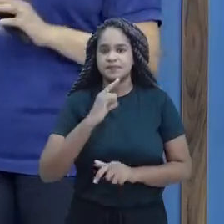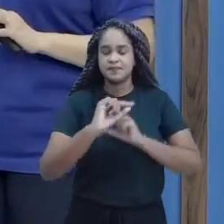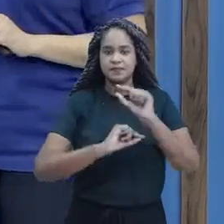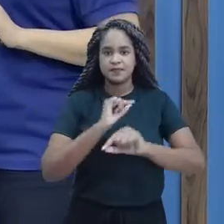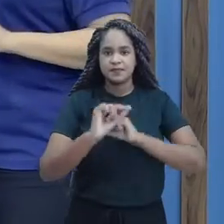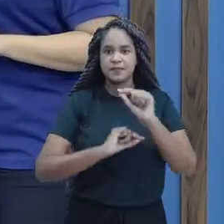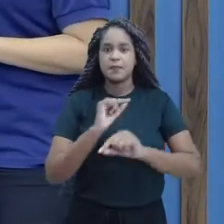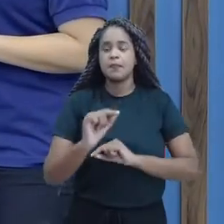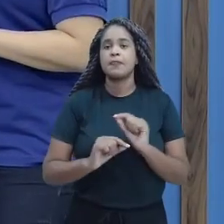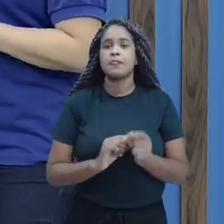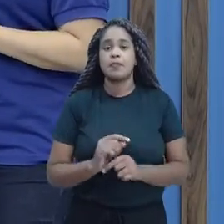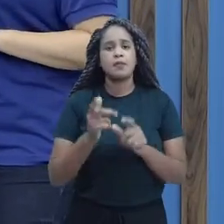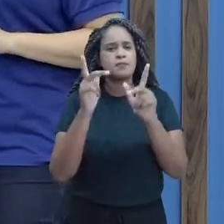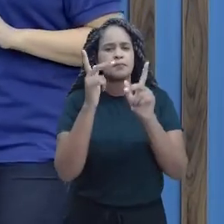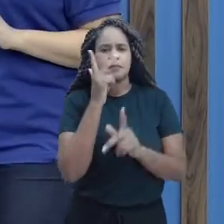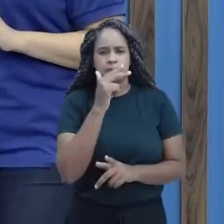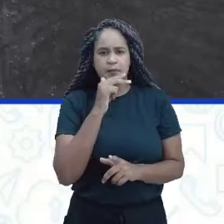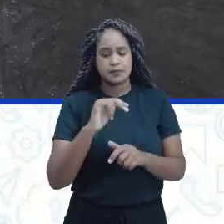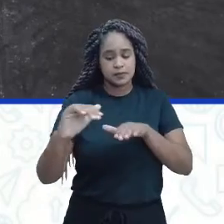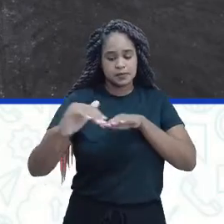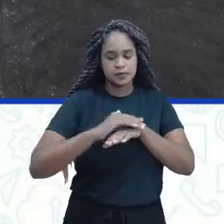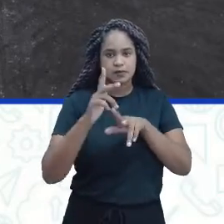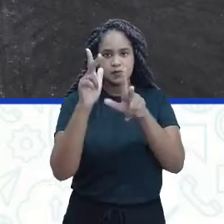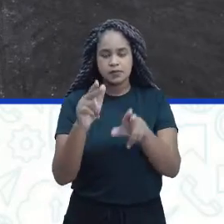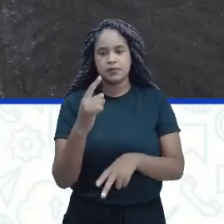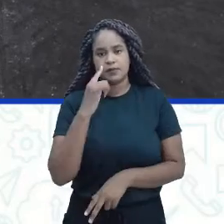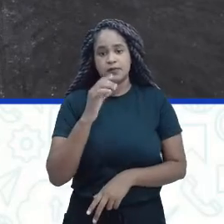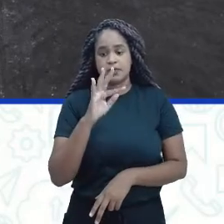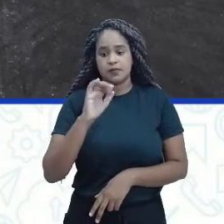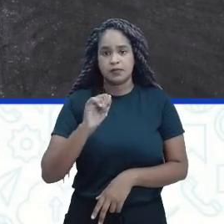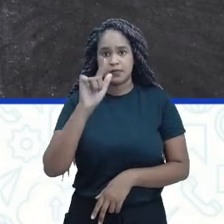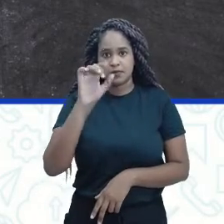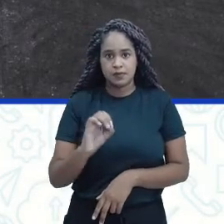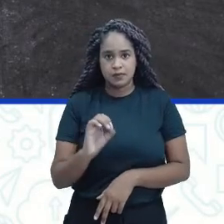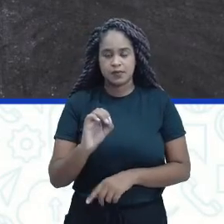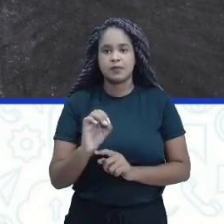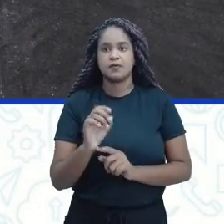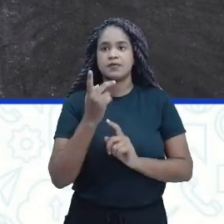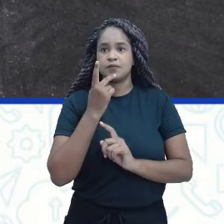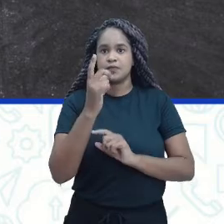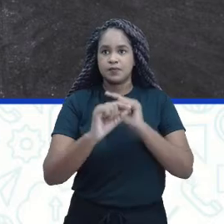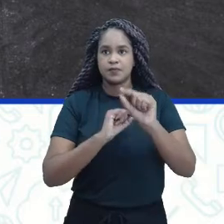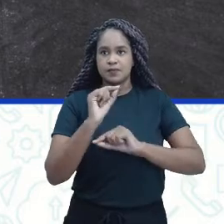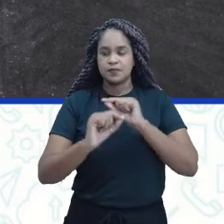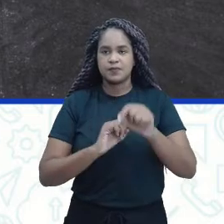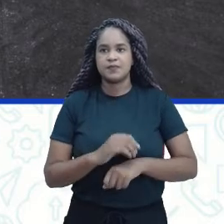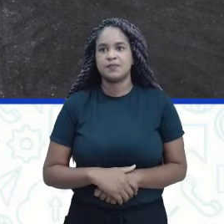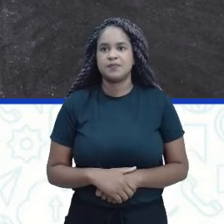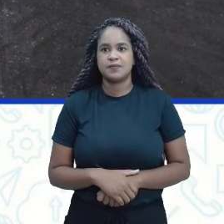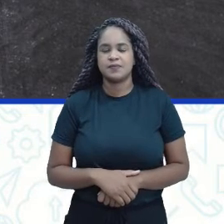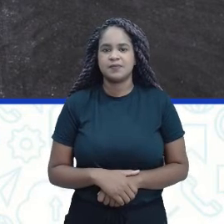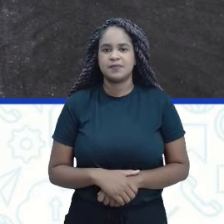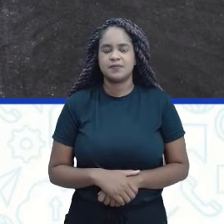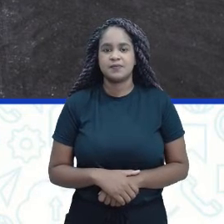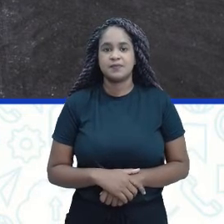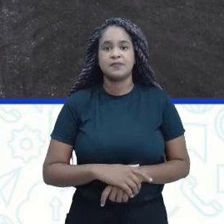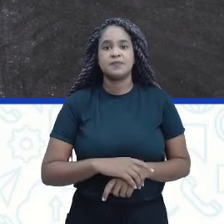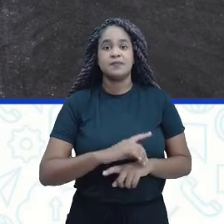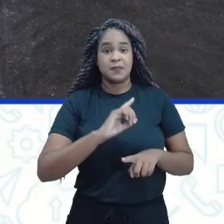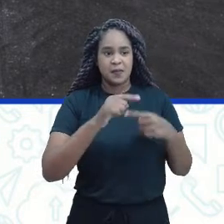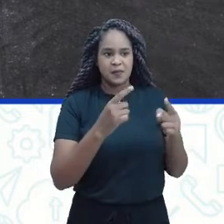similar à ideia do tênis, e aí Tiago colocou assim, ó, já dei a voz para Pedro, né, colocou aí o chat, mas já dei a voz para Pedro, daqui a pouco a gente